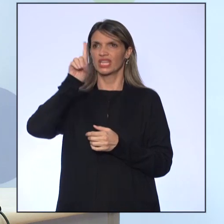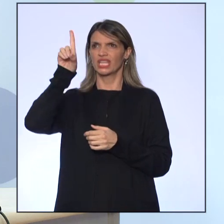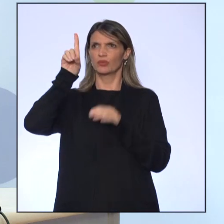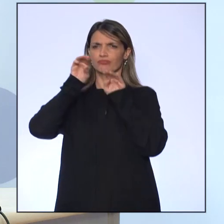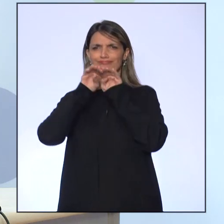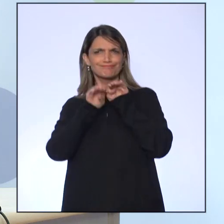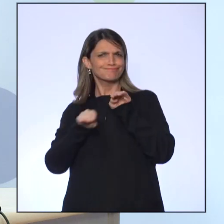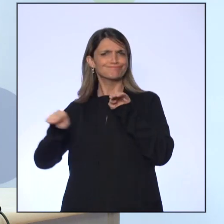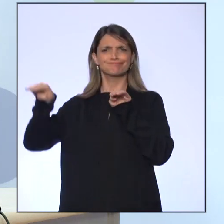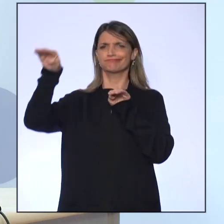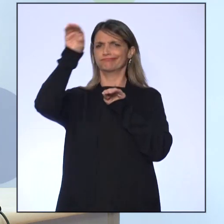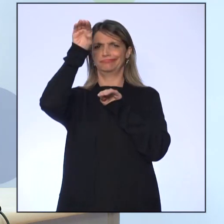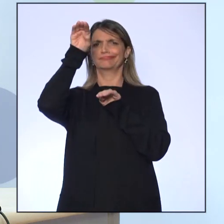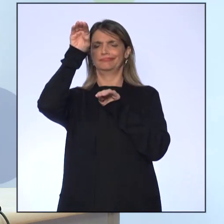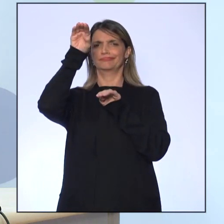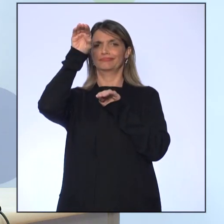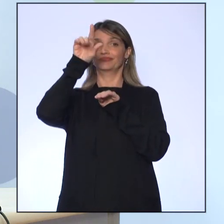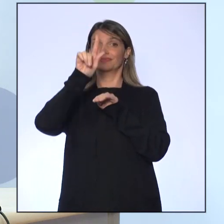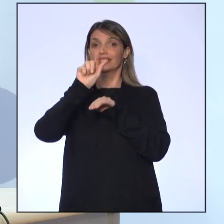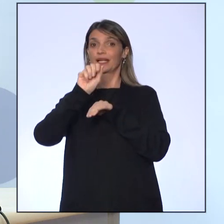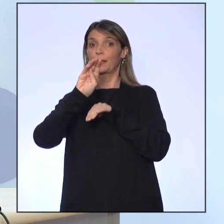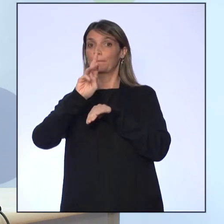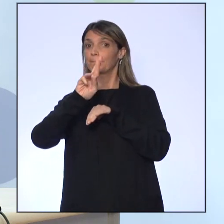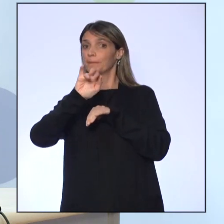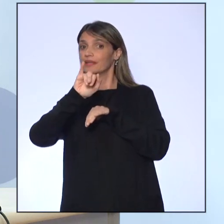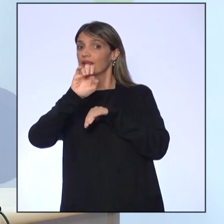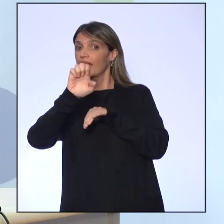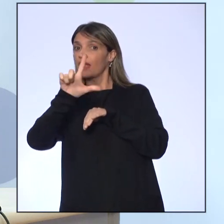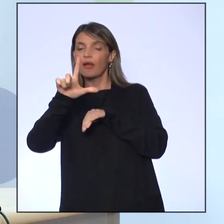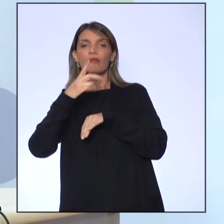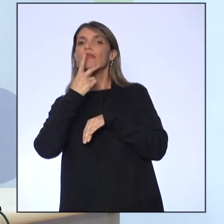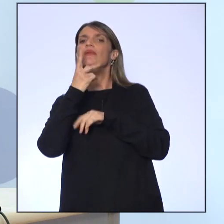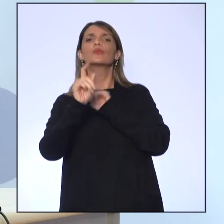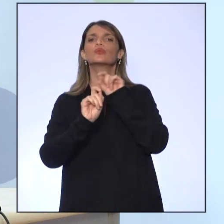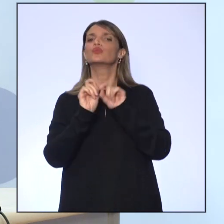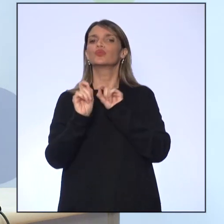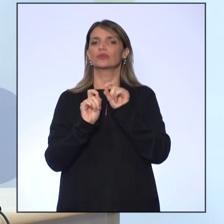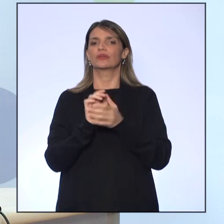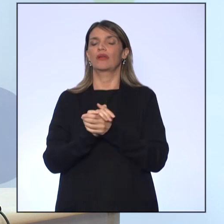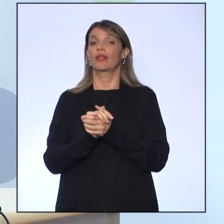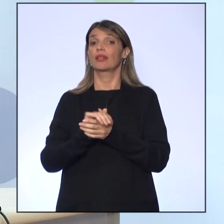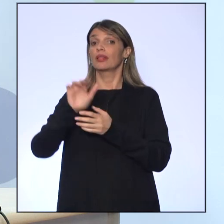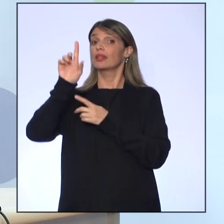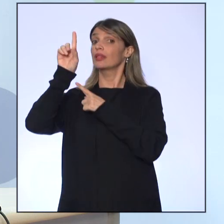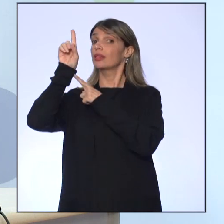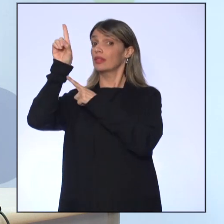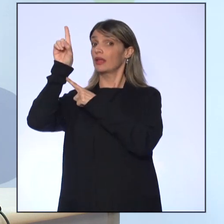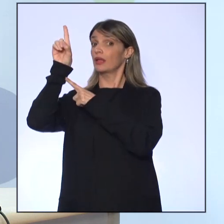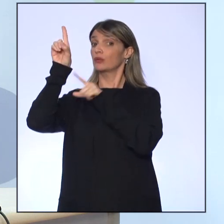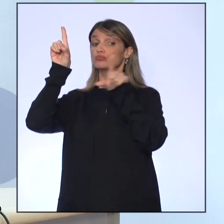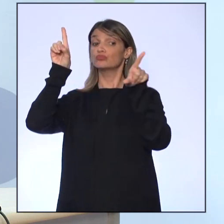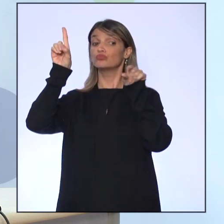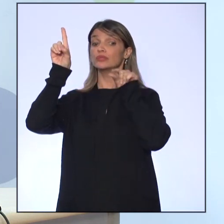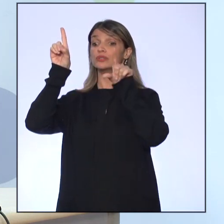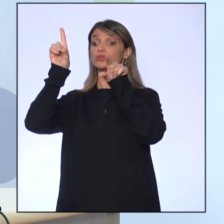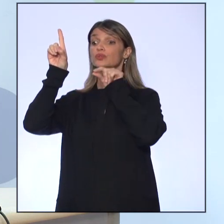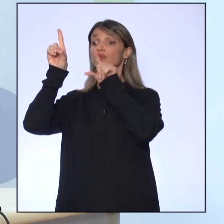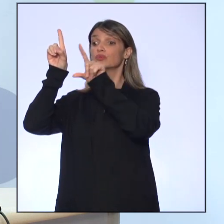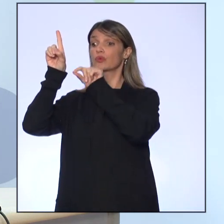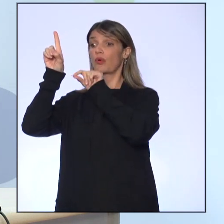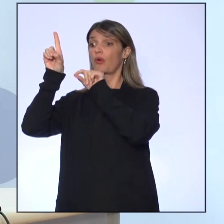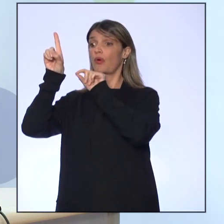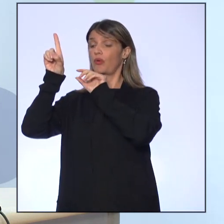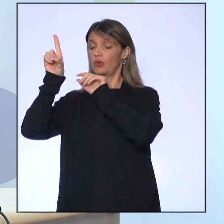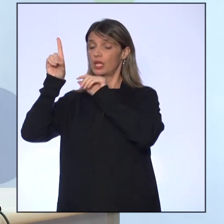soberano. O Gabriel, ele vai dizer que é Deus quem escolhe quem vai